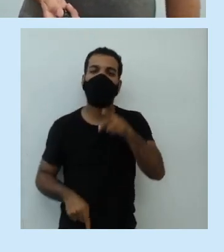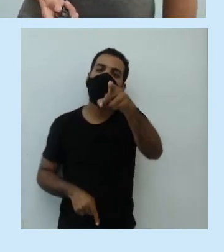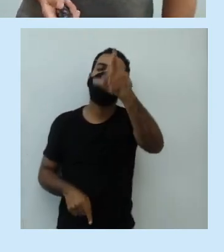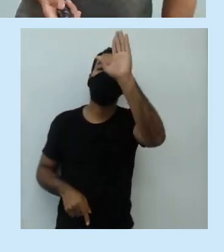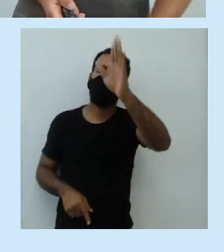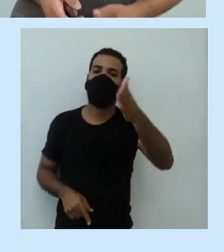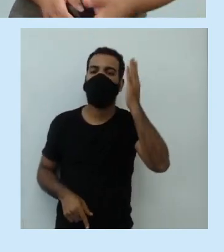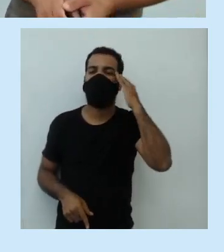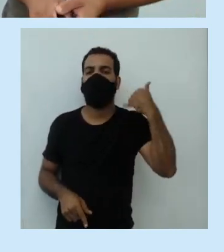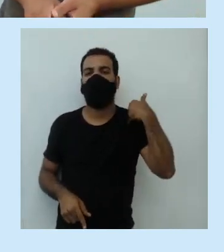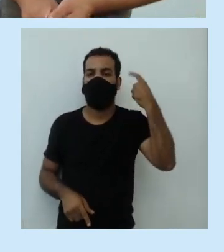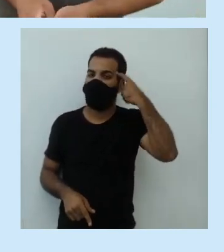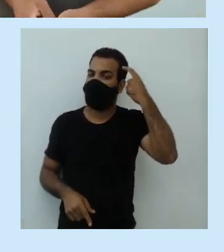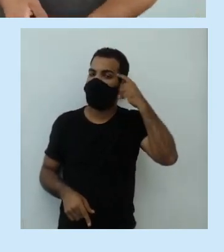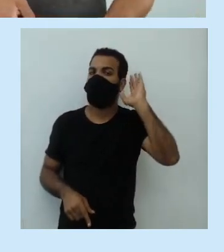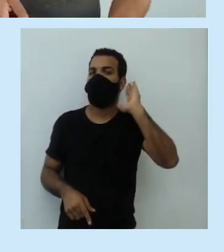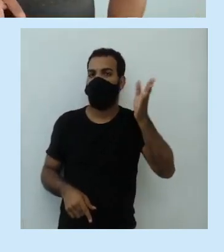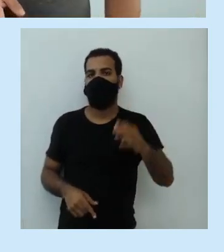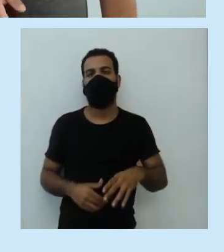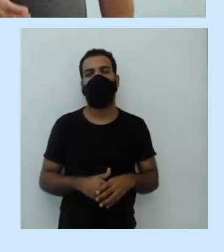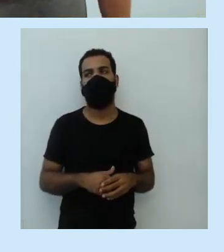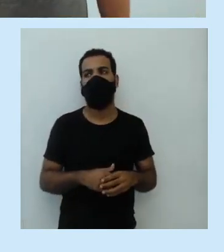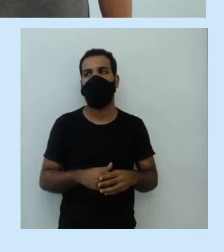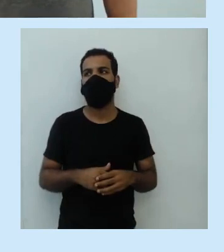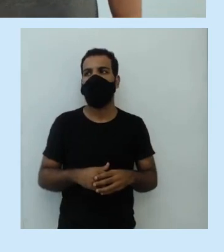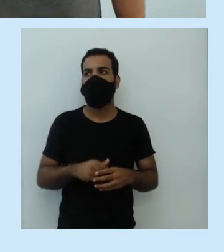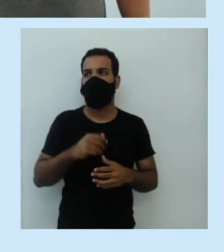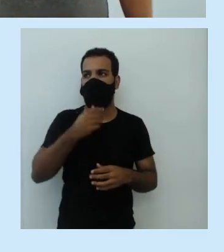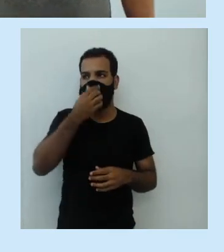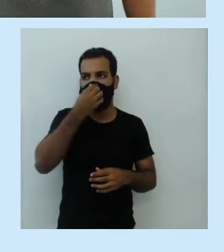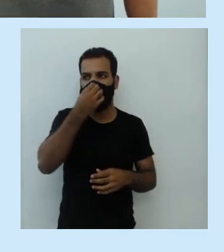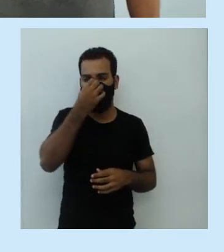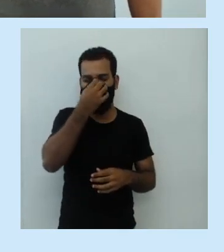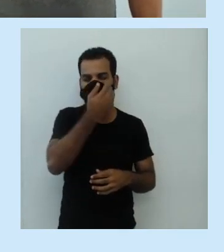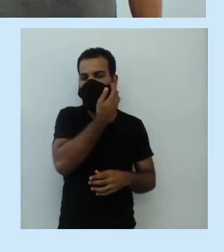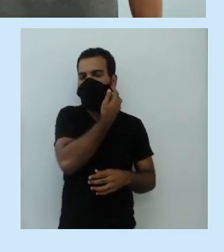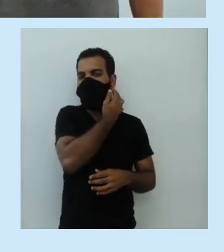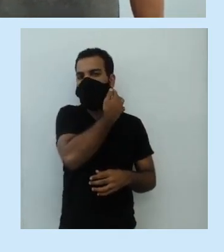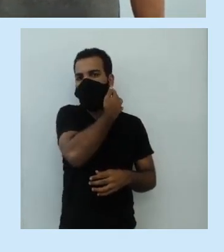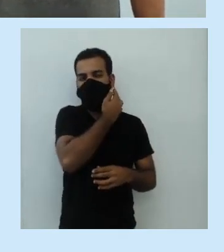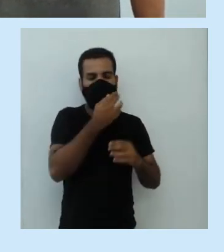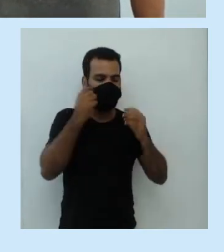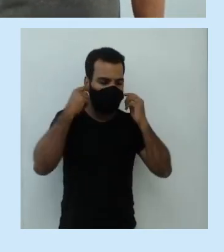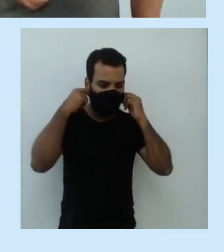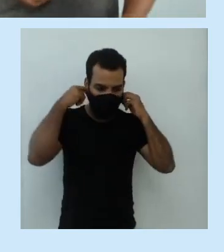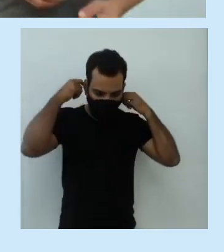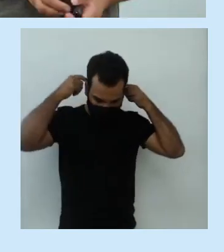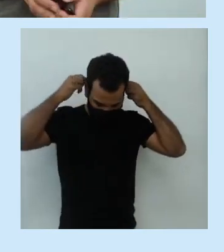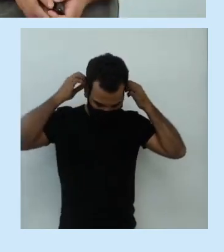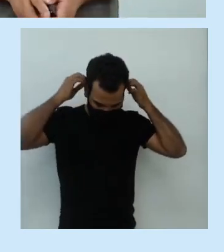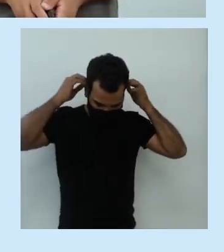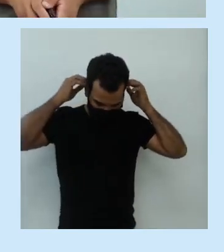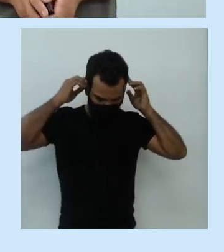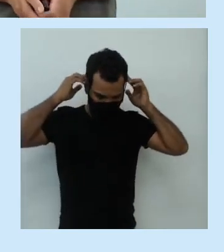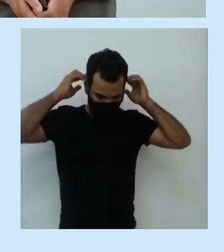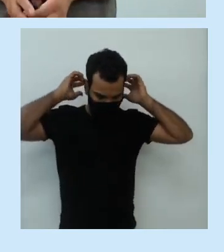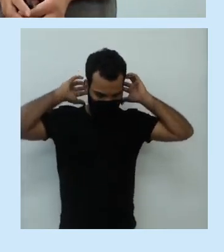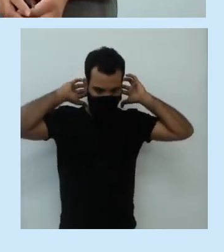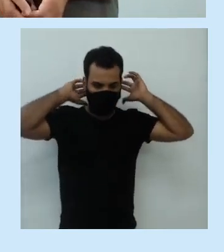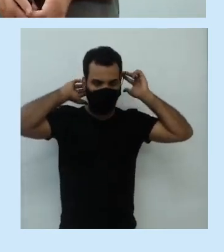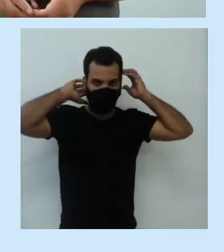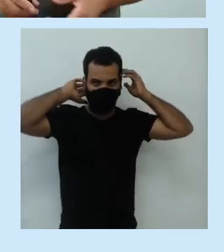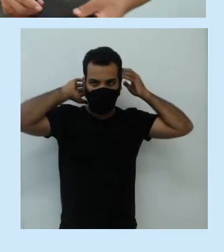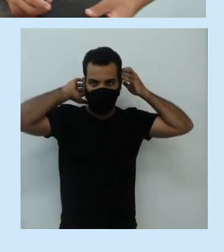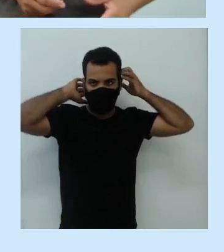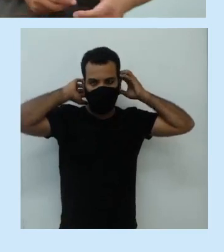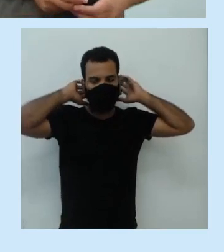certo? Passando aqui ainda sobre a questão da mídia, o esporte, o fenômeno esportivo de massa tem grande influência